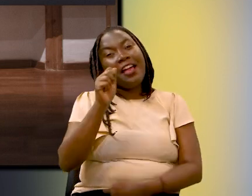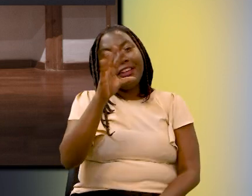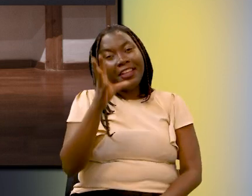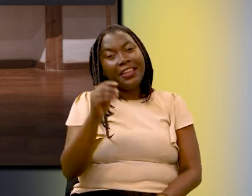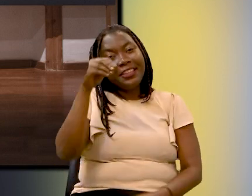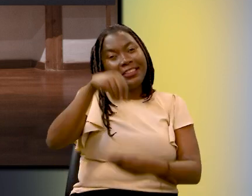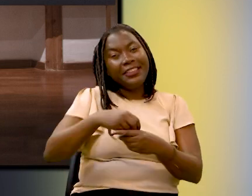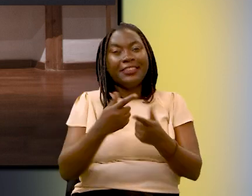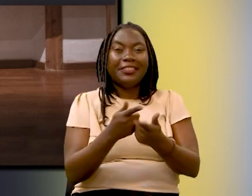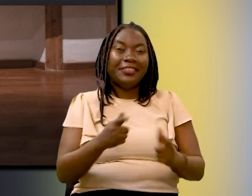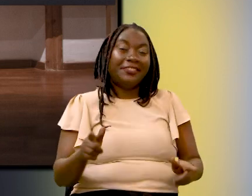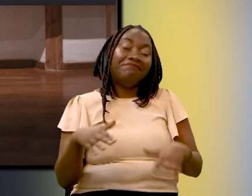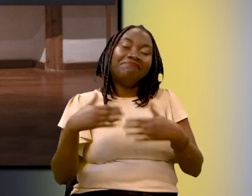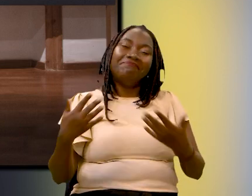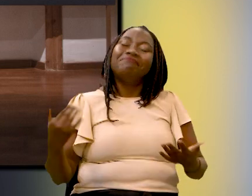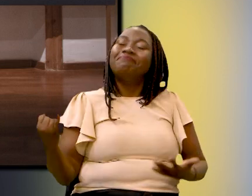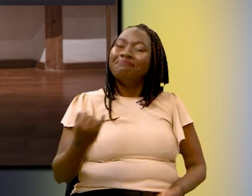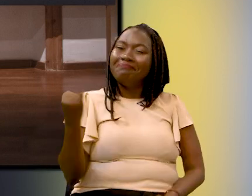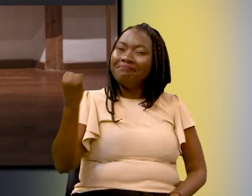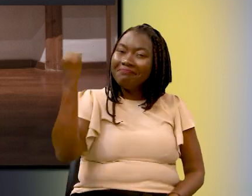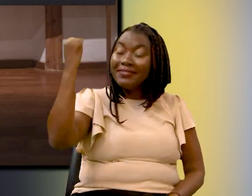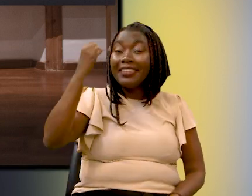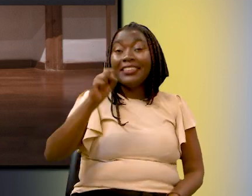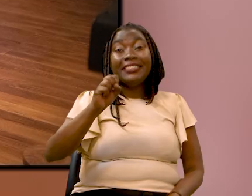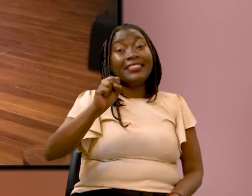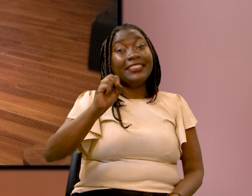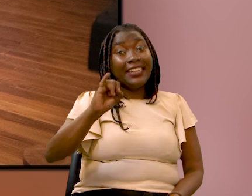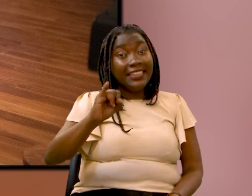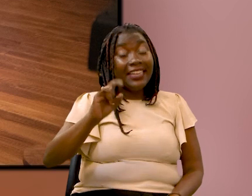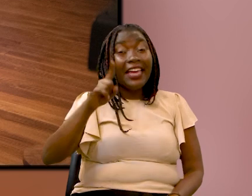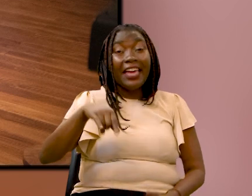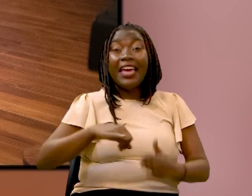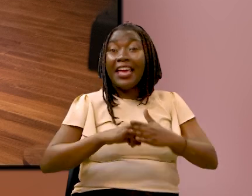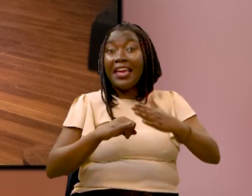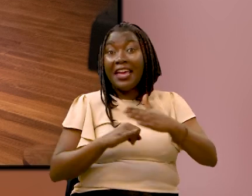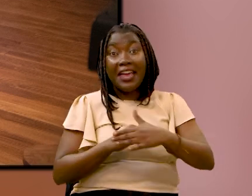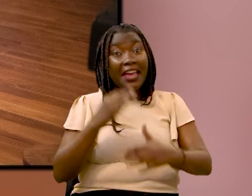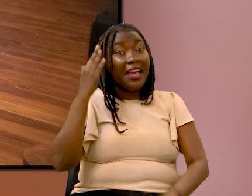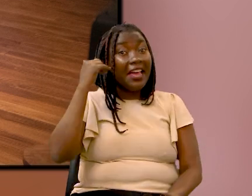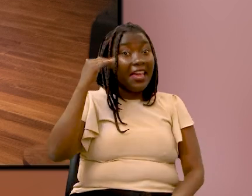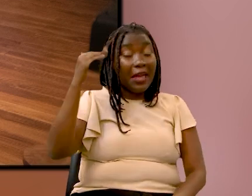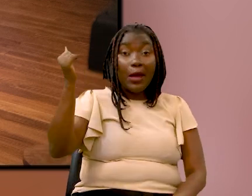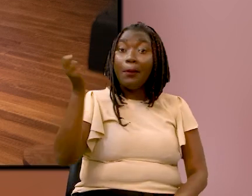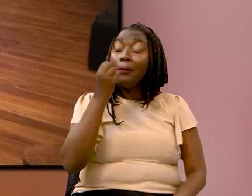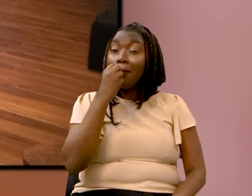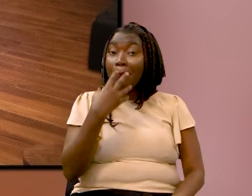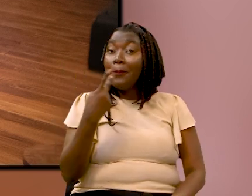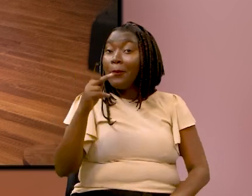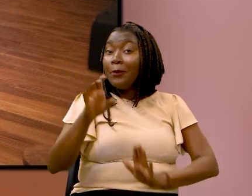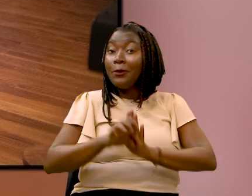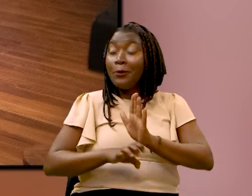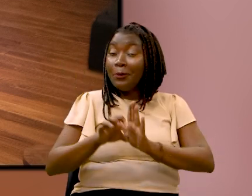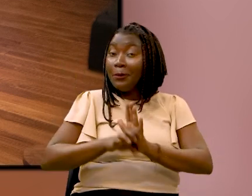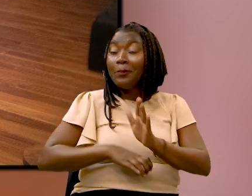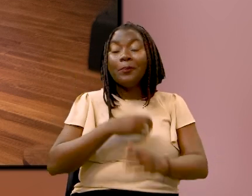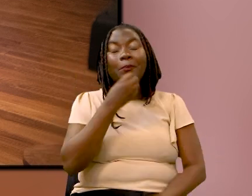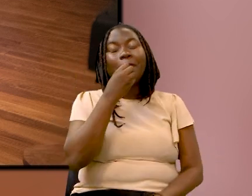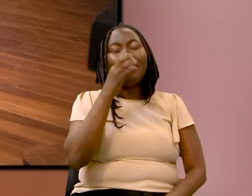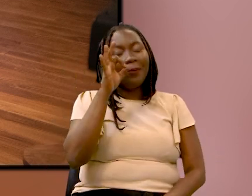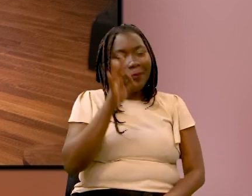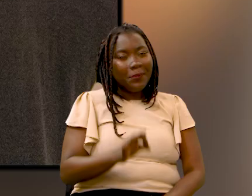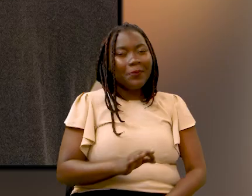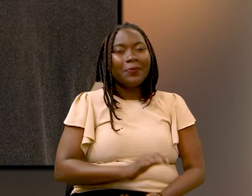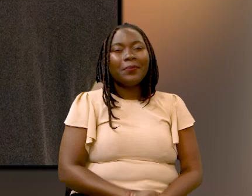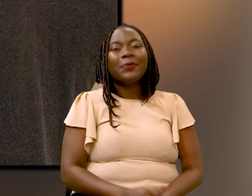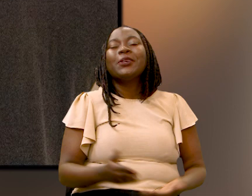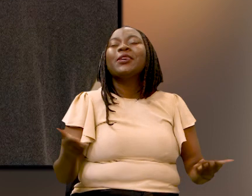recebe arte africana, né, dentro das galerias, então foi importantíssimo. E o SESI, que é uma instituição renomada, algo muito bom para o seu